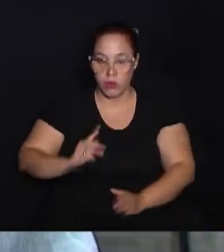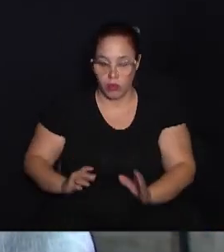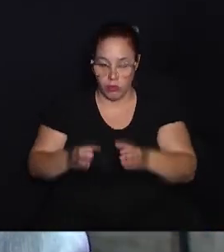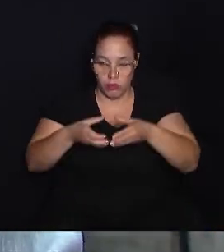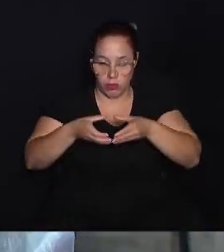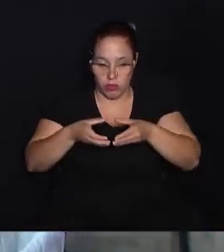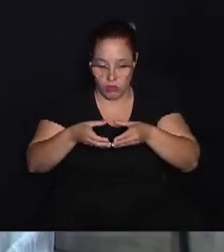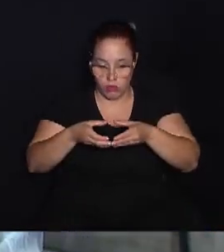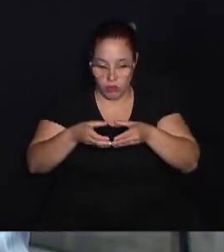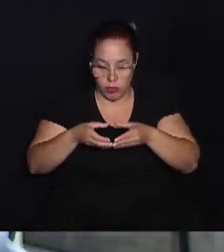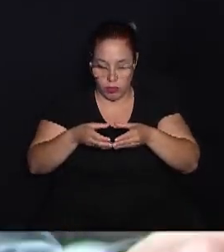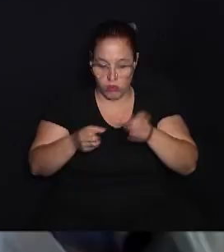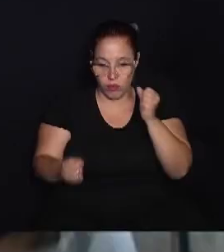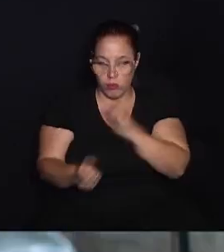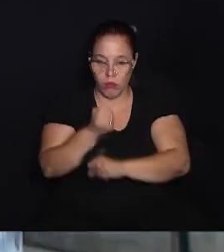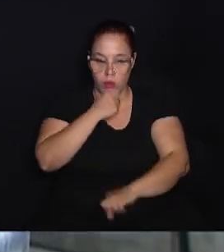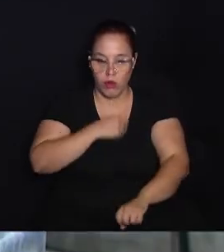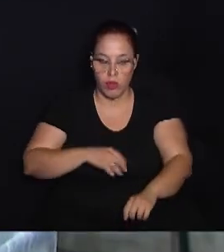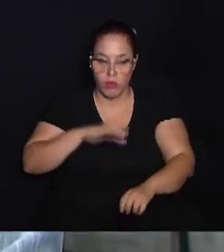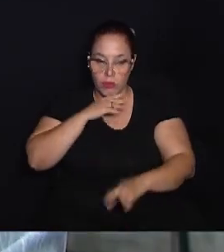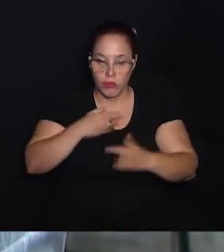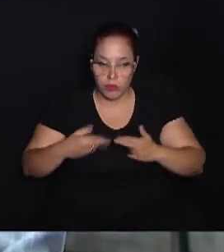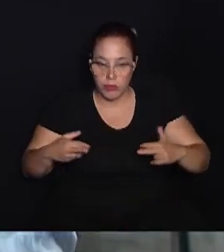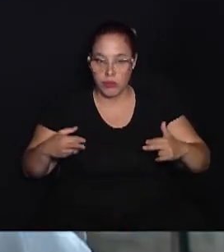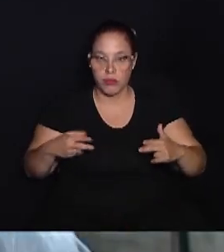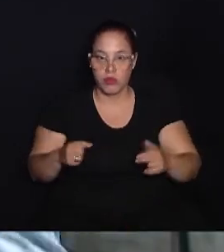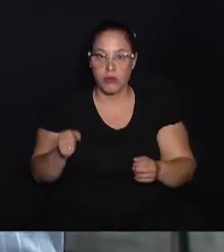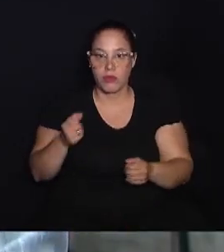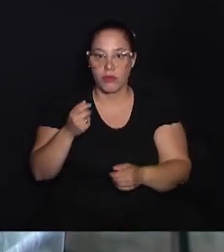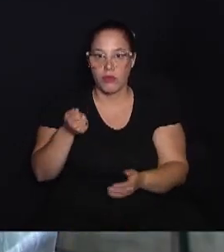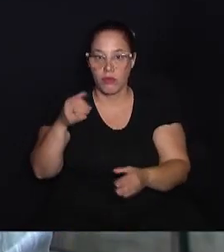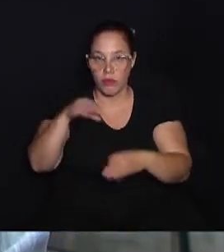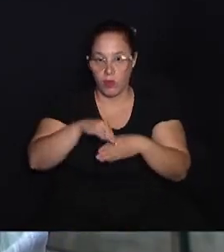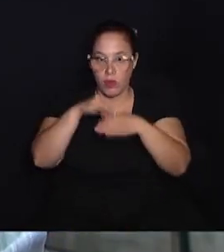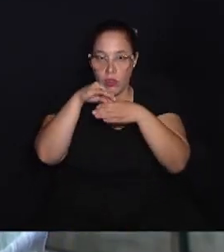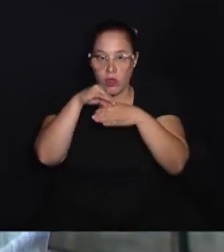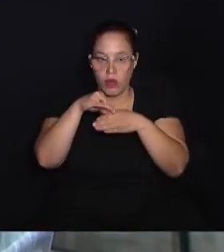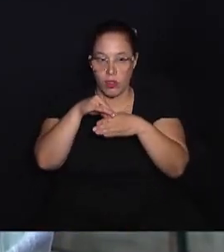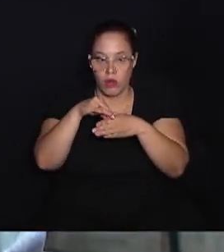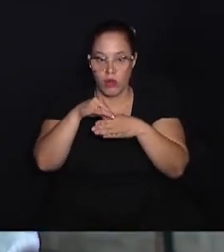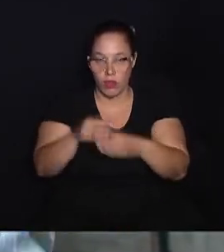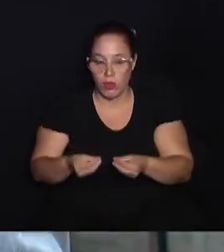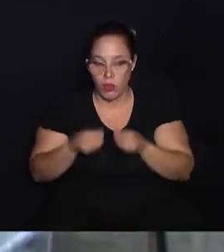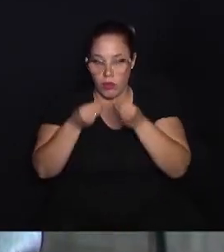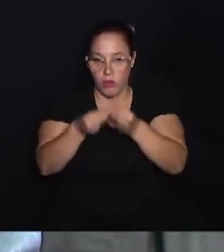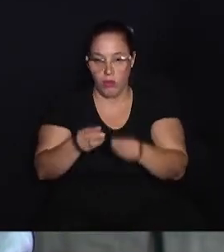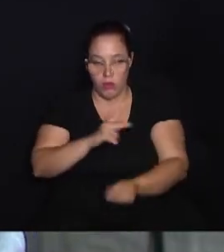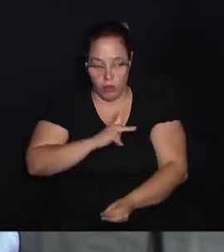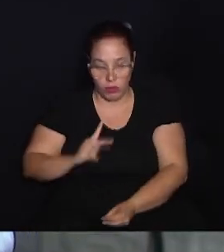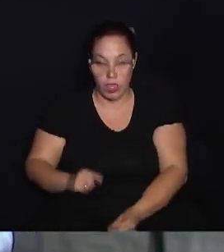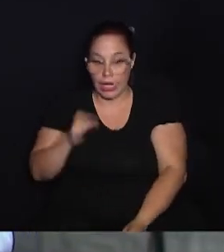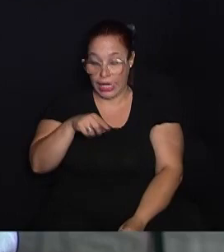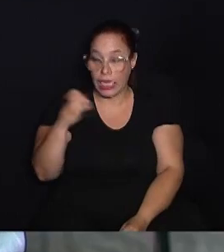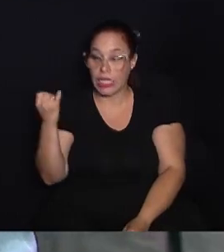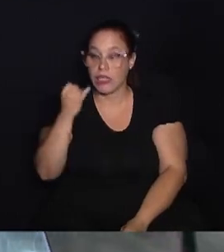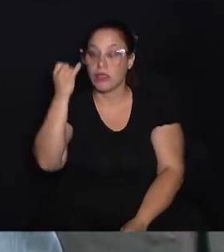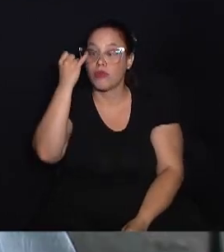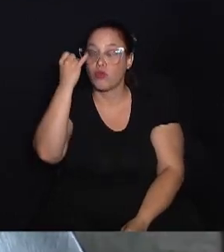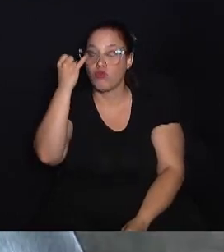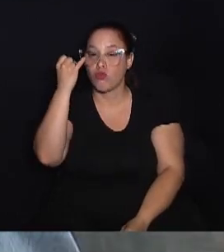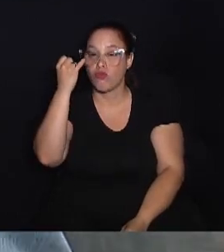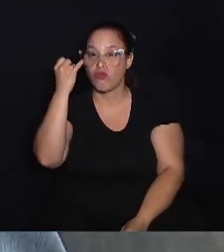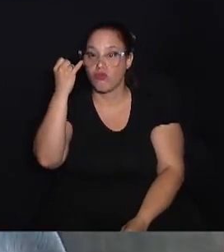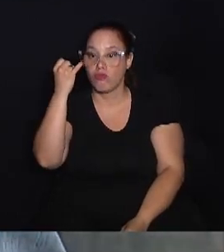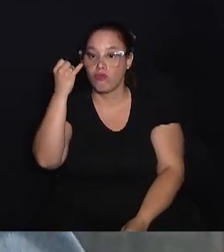fizemos uma troca eu fui presente da comissão em defesa dos animais e assim que ele foi eleito eh ele tornou-se